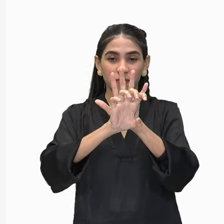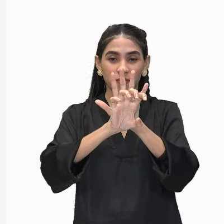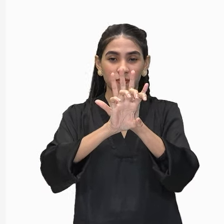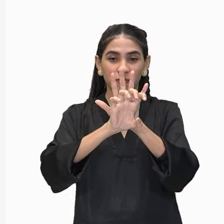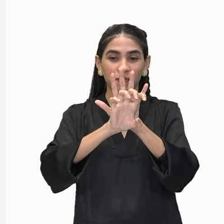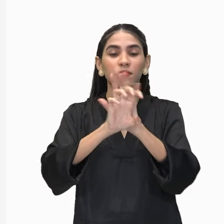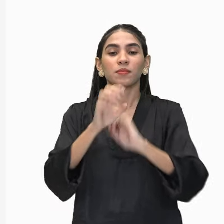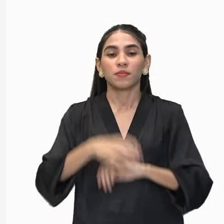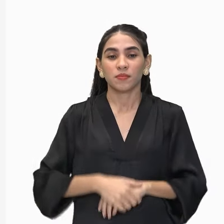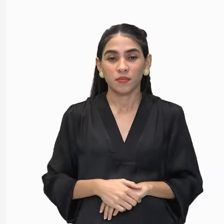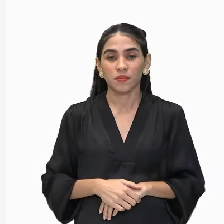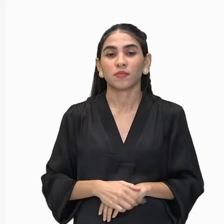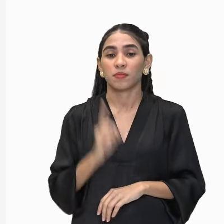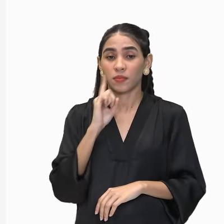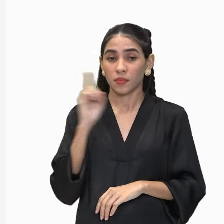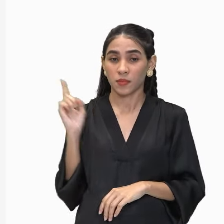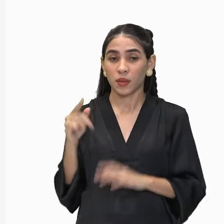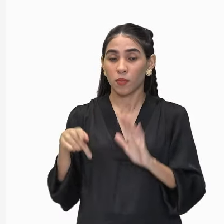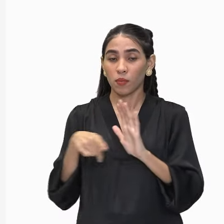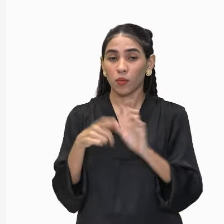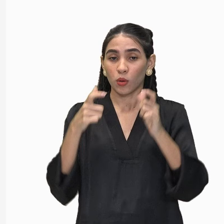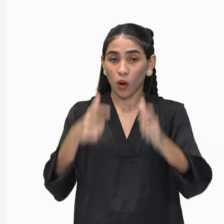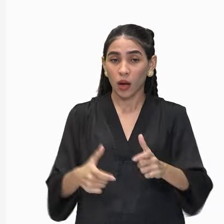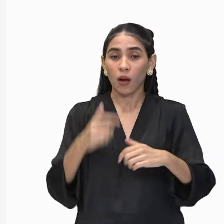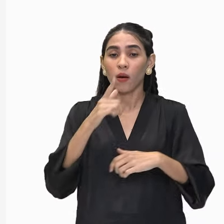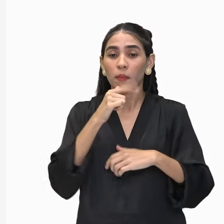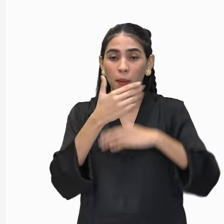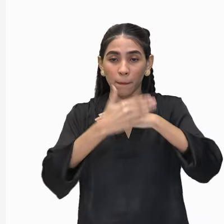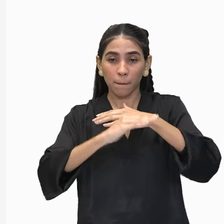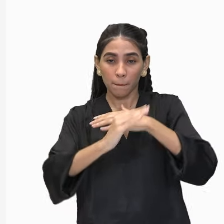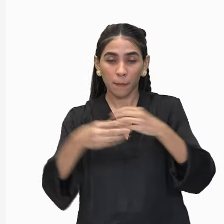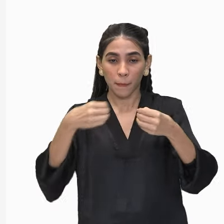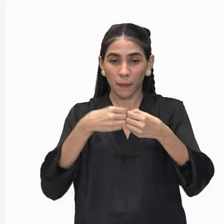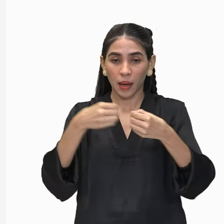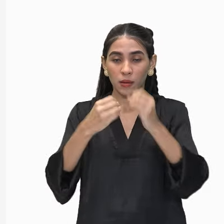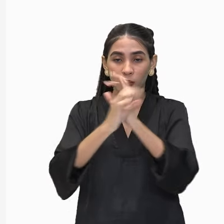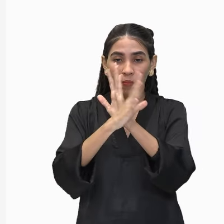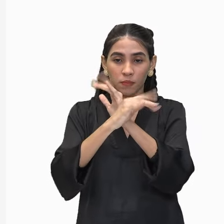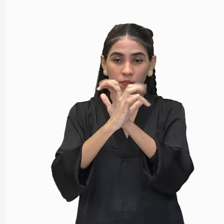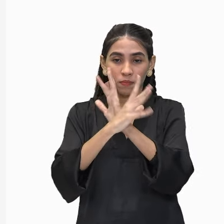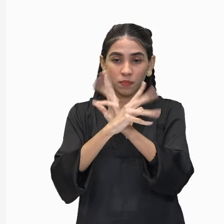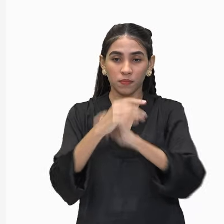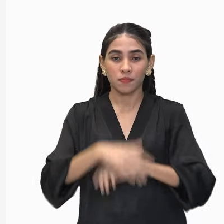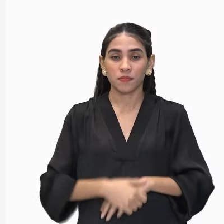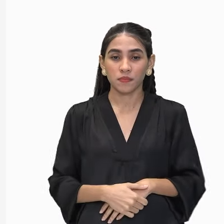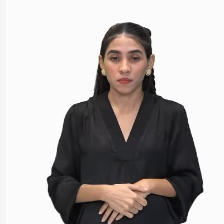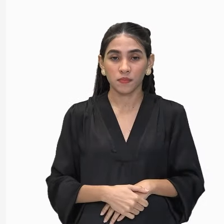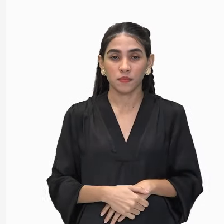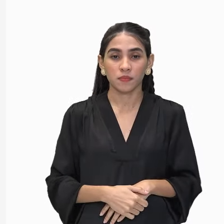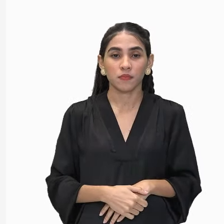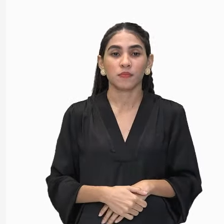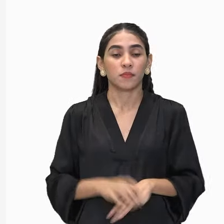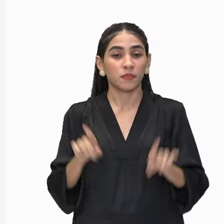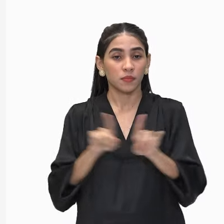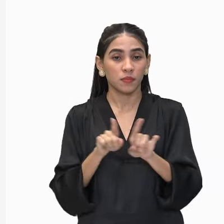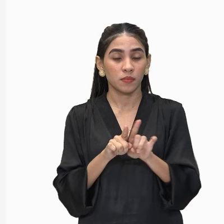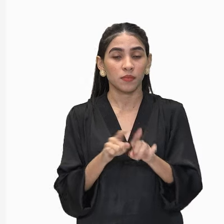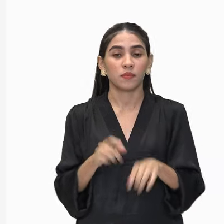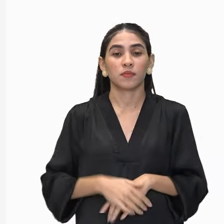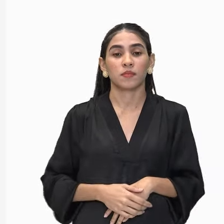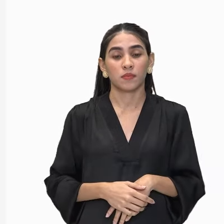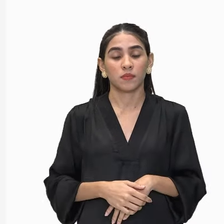onde vivem algas marinhas. Então, eles vão estar presentes nesse local, nesse nicho. Também faço as